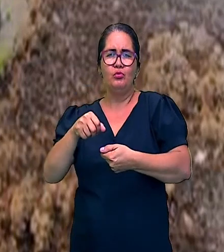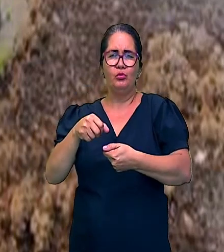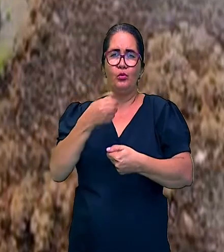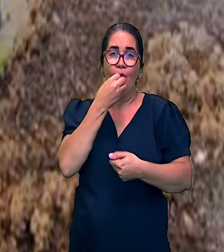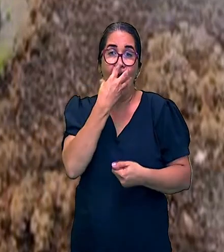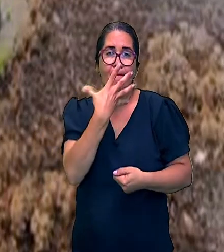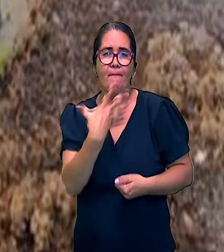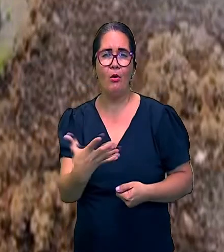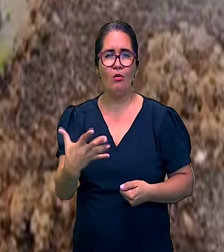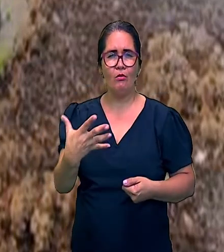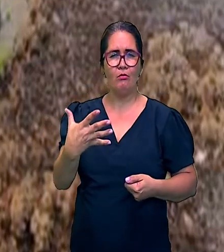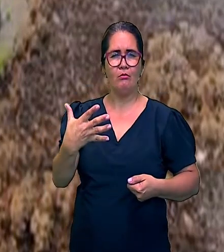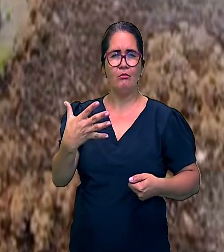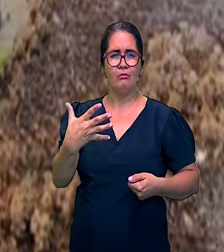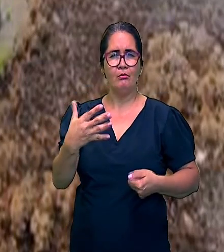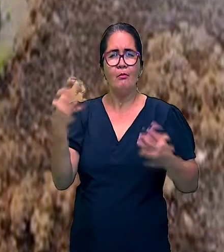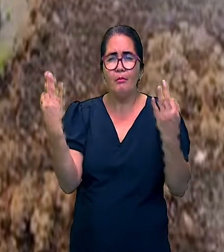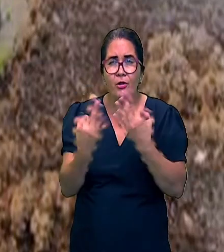este calor